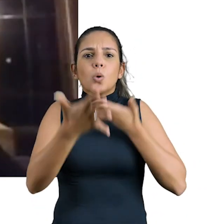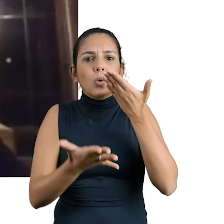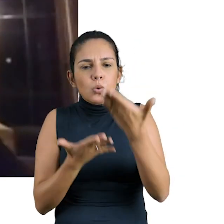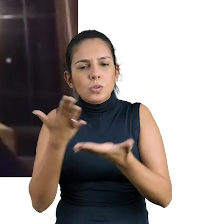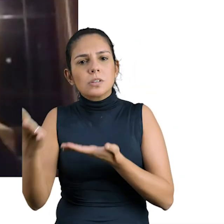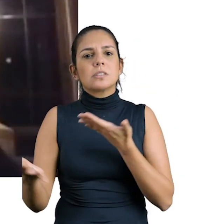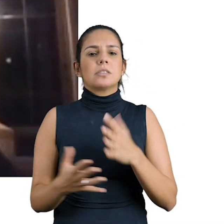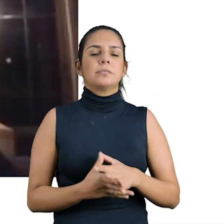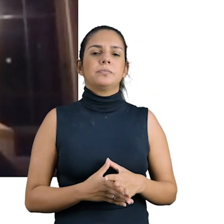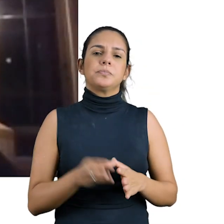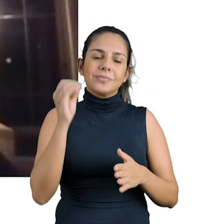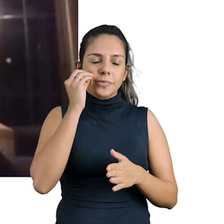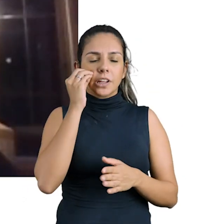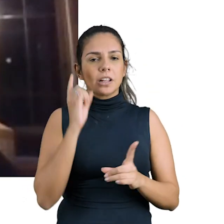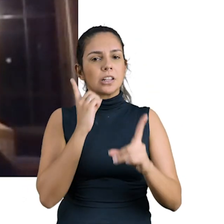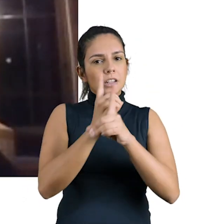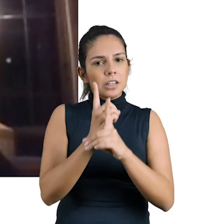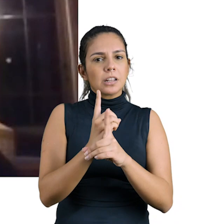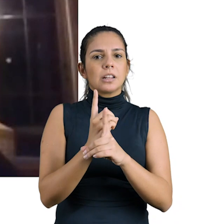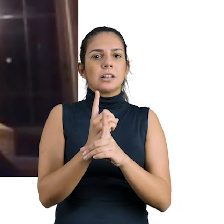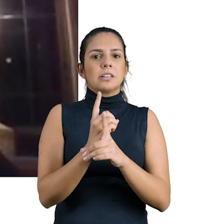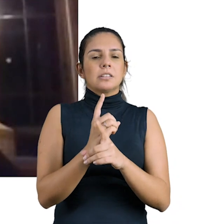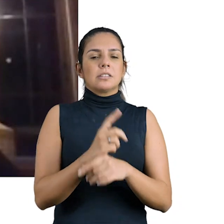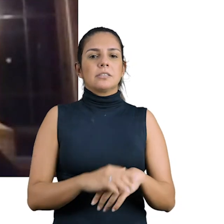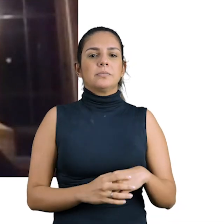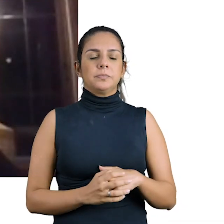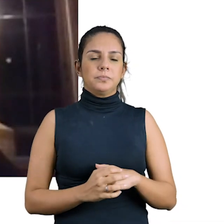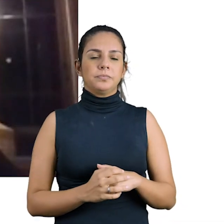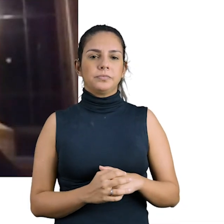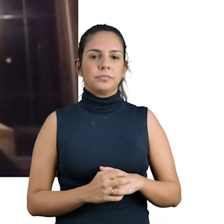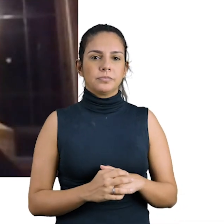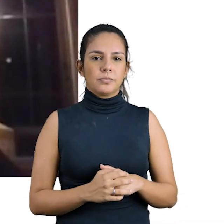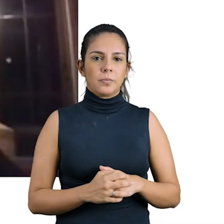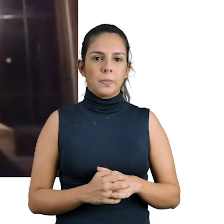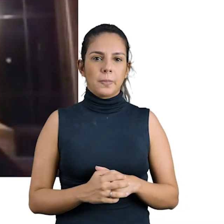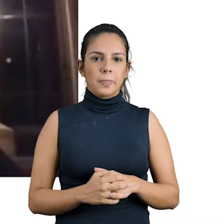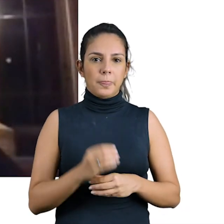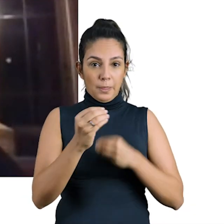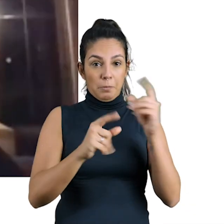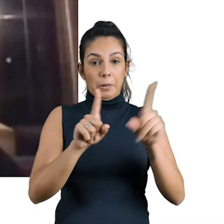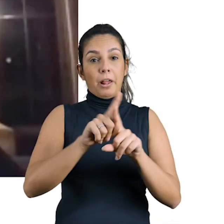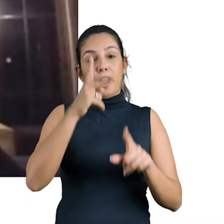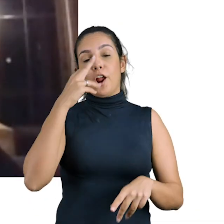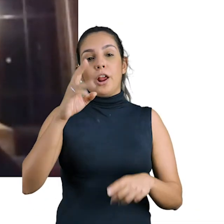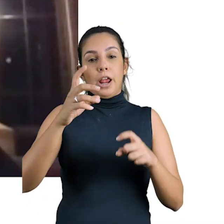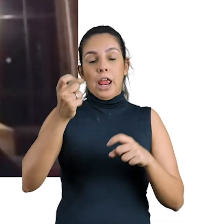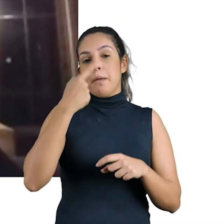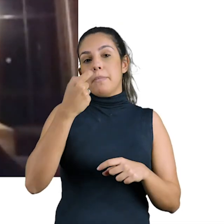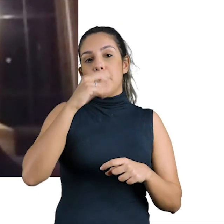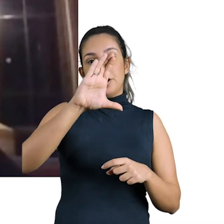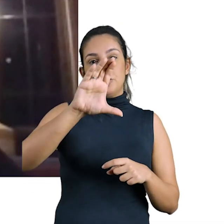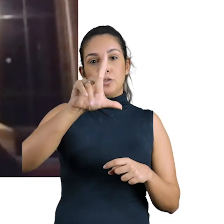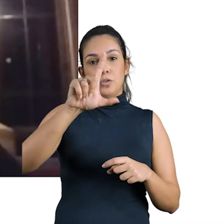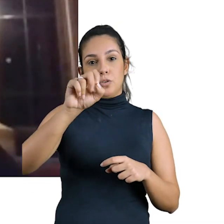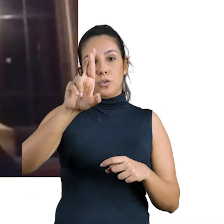então a tentativa de achar saídas milagrosas, né, como foi a questão da cloroquina, por exemplo, né?